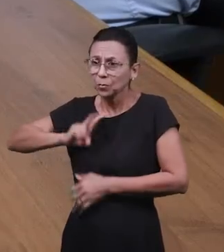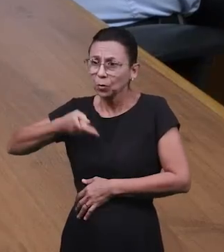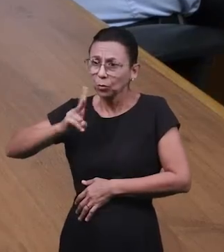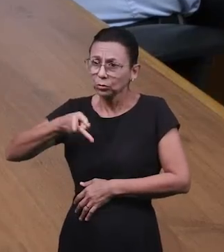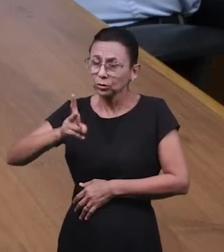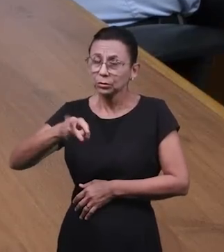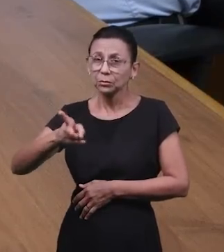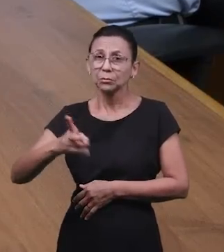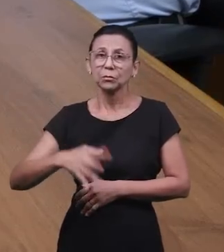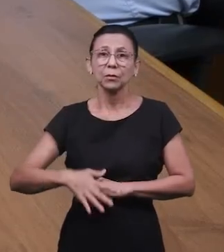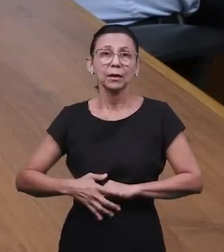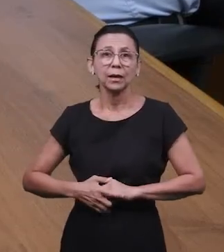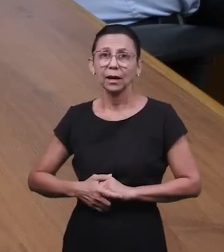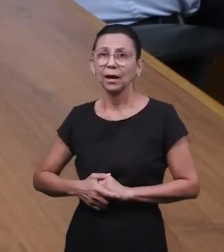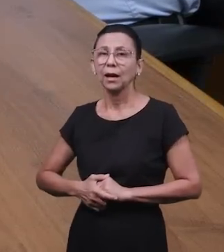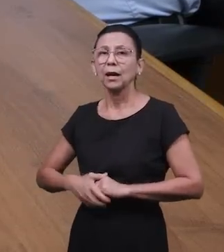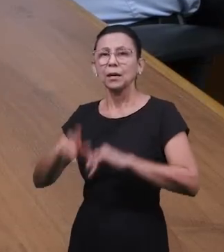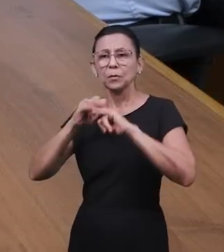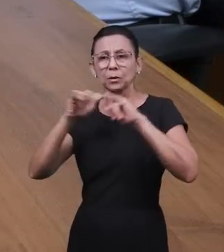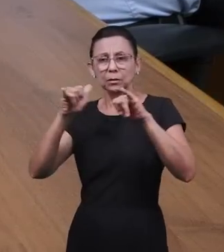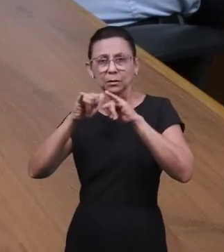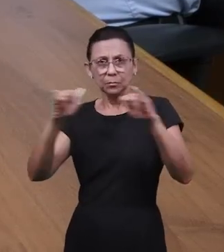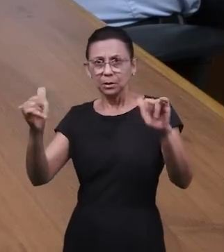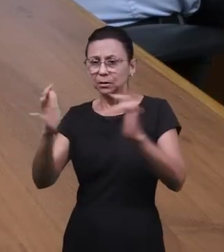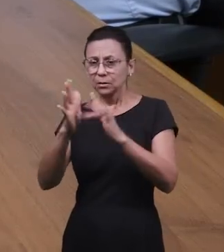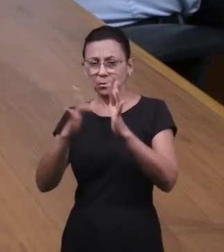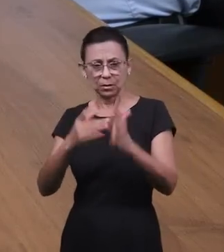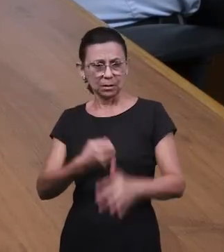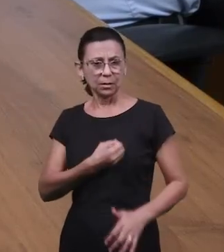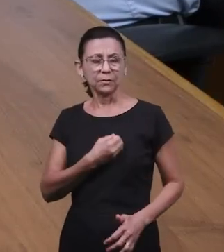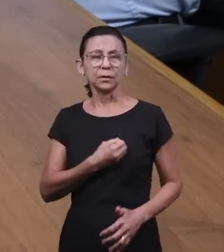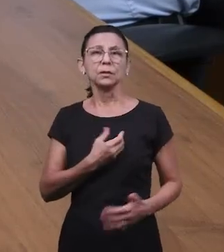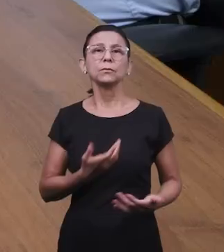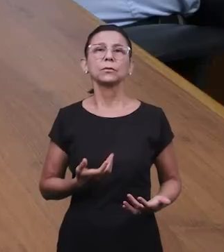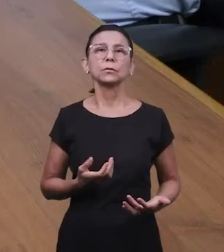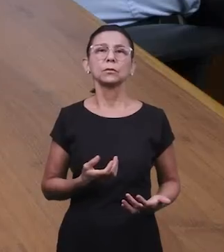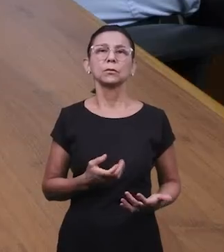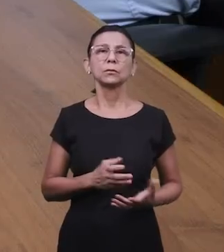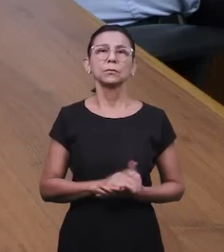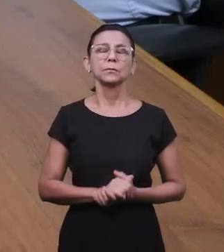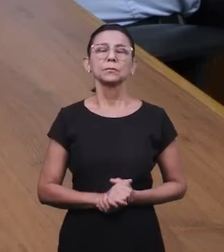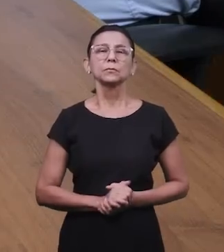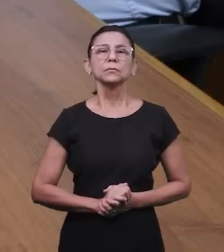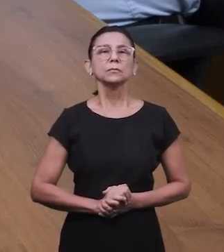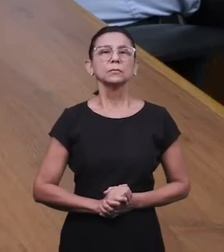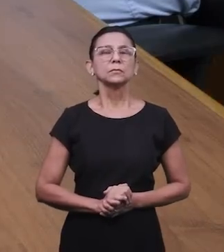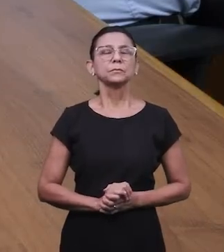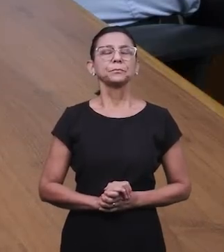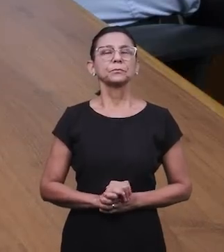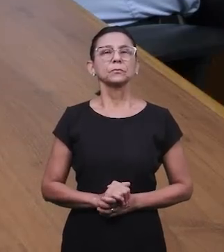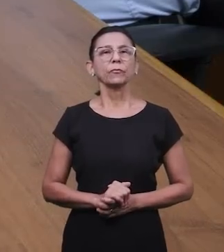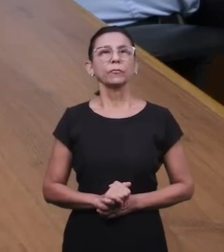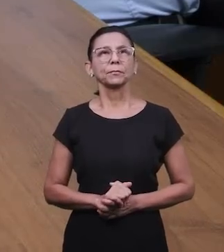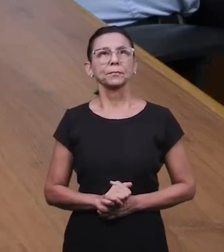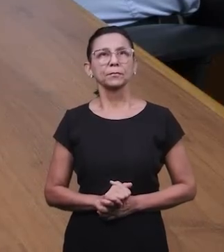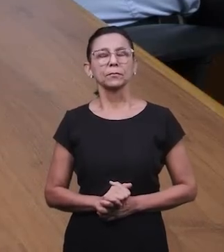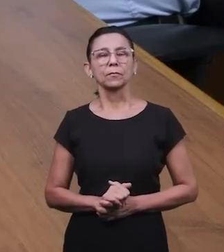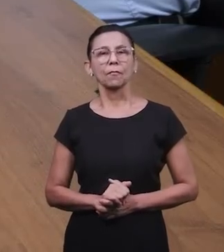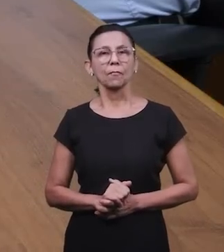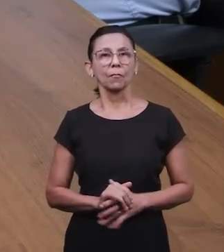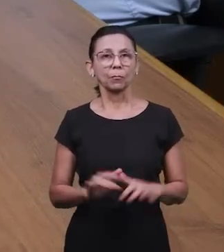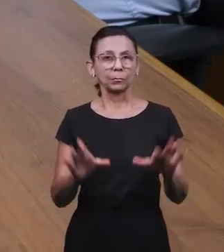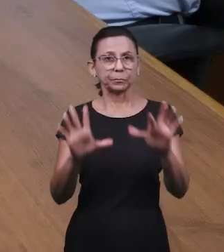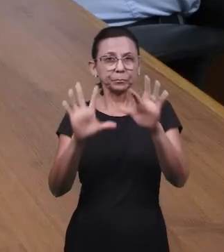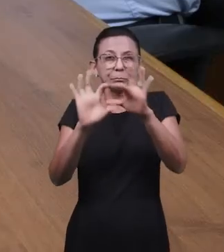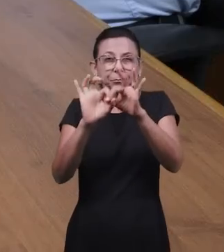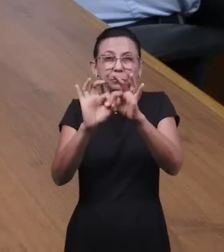de continuar vivendo esse privilégio. E qual foi a distorção que teve ao longo dos anos?